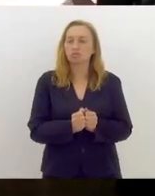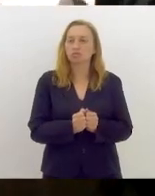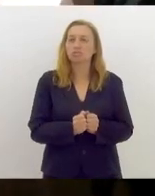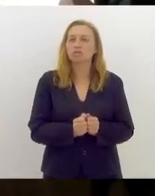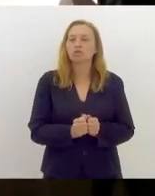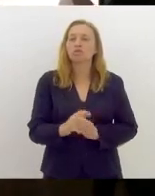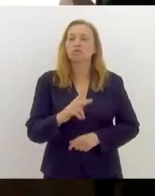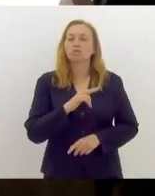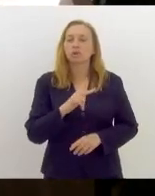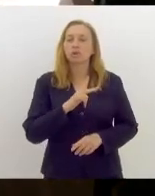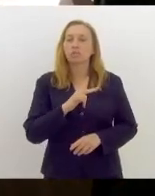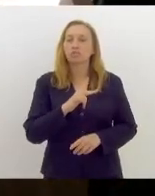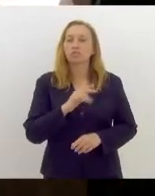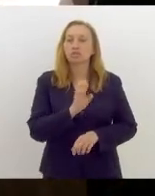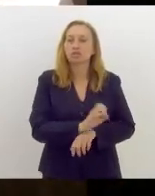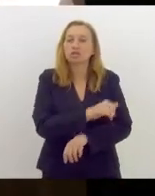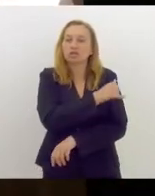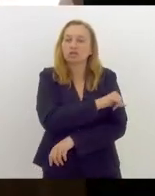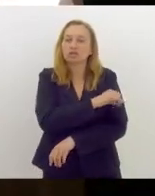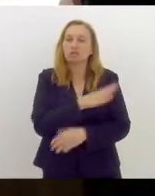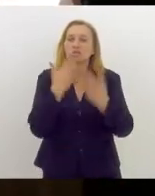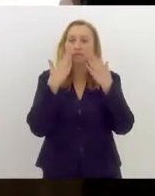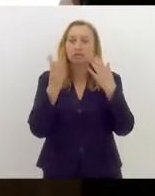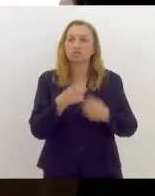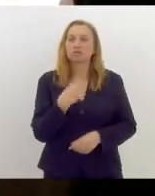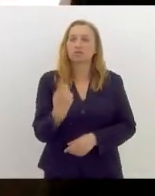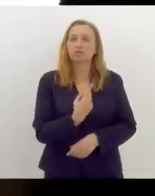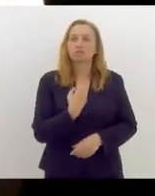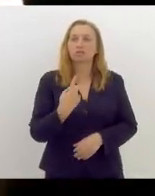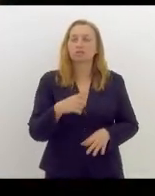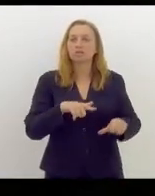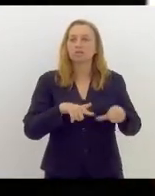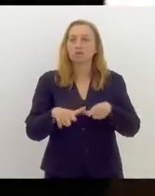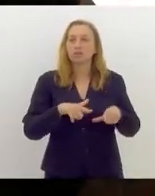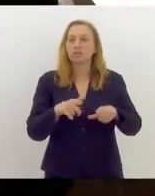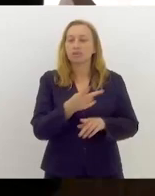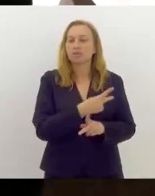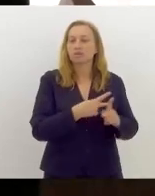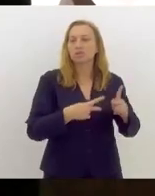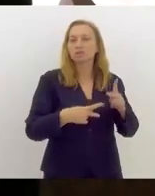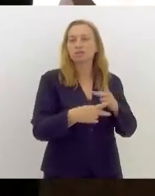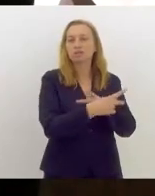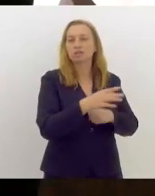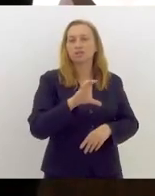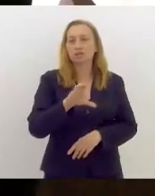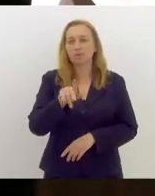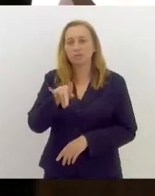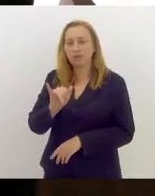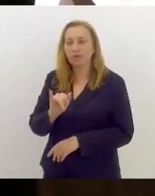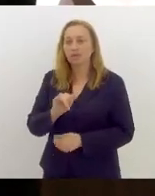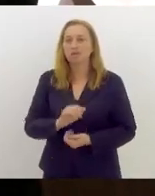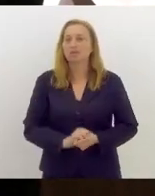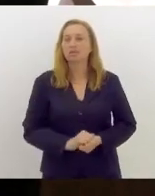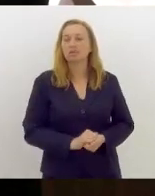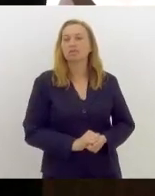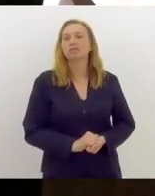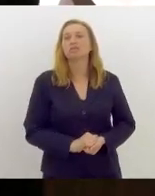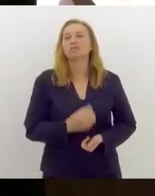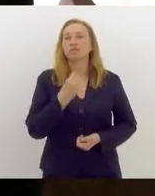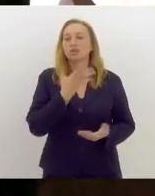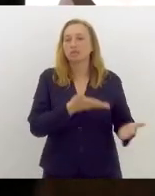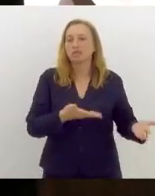do Estado do Rio de Janeiro apresentando o nosso trabalho da CPI do Rio previdência Boa tarde Andreia bem vindo aqui